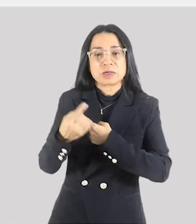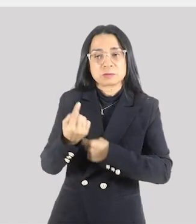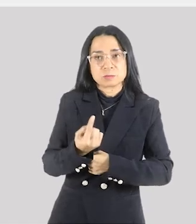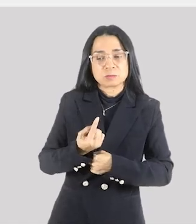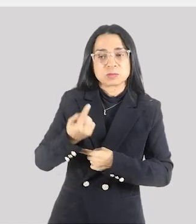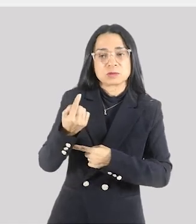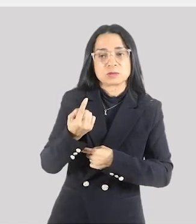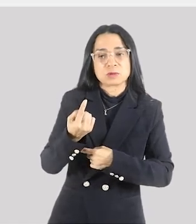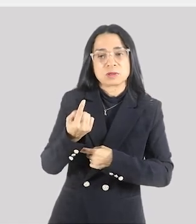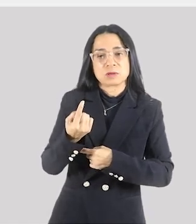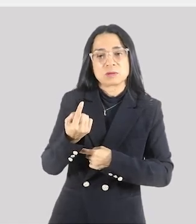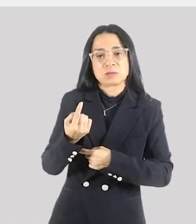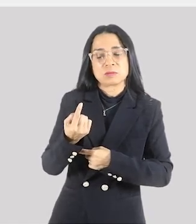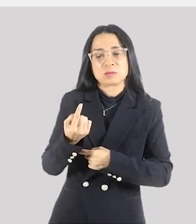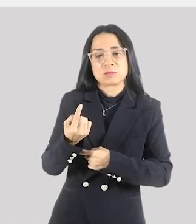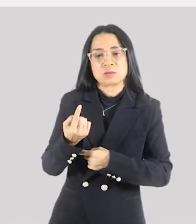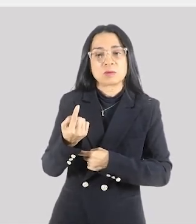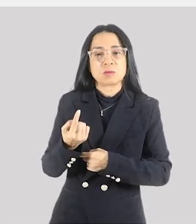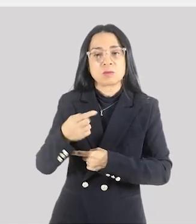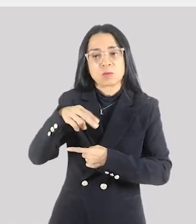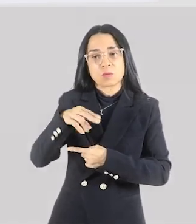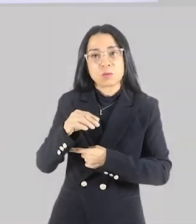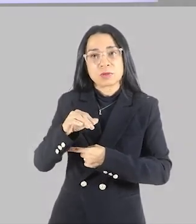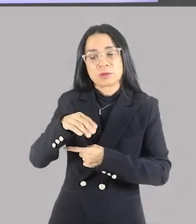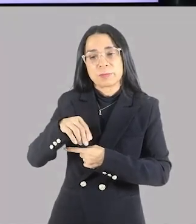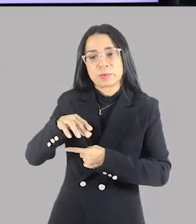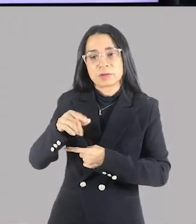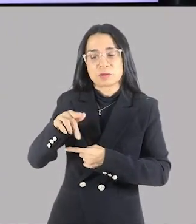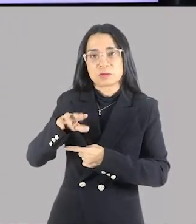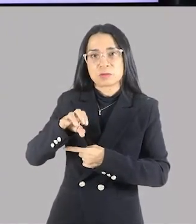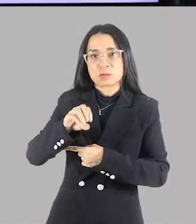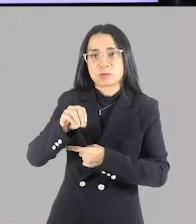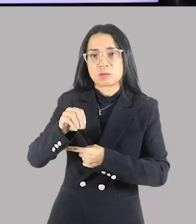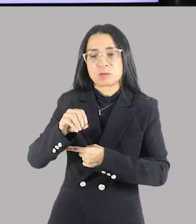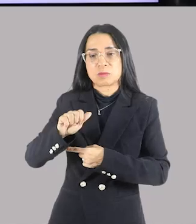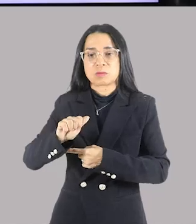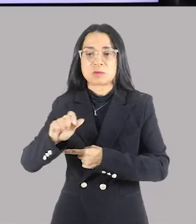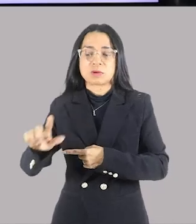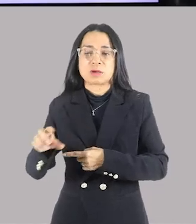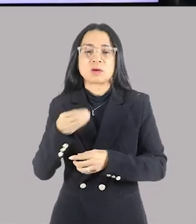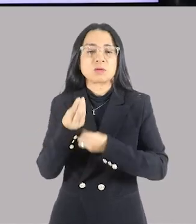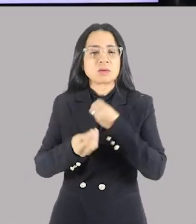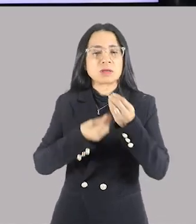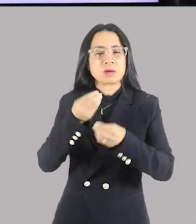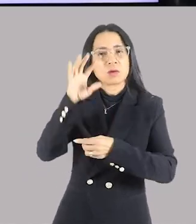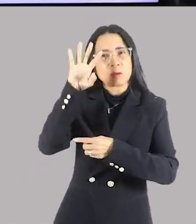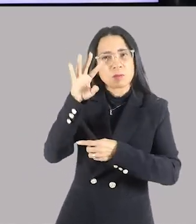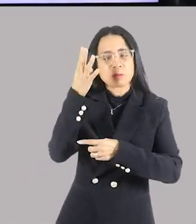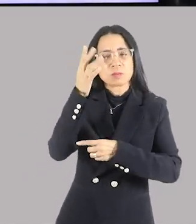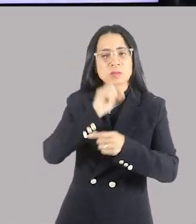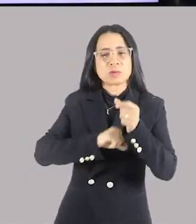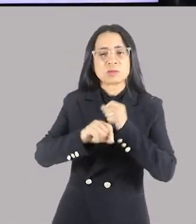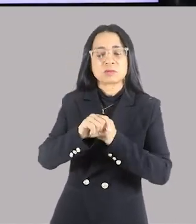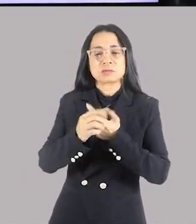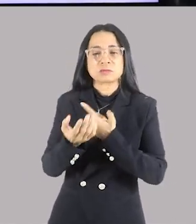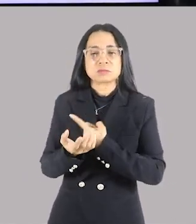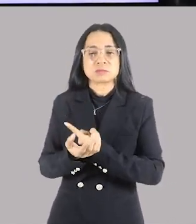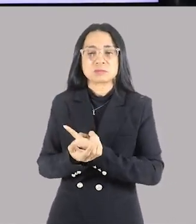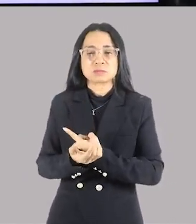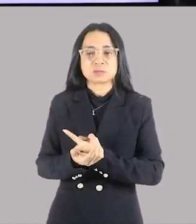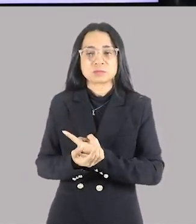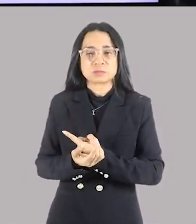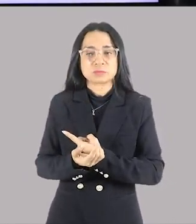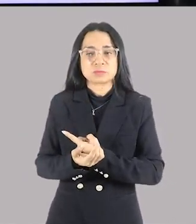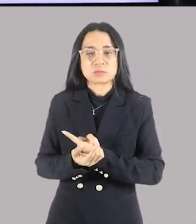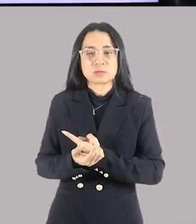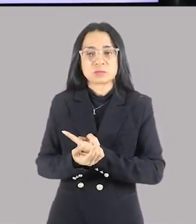de órgãos singulares ou unipessoais, o que se pretende compreender aqui é como a decisão é tomada. Como a decisão é tomada.